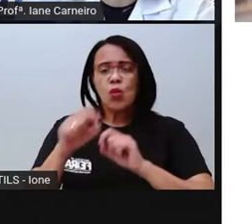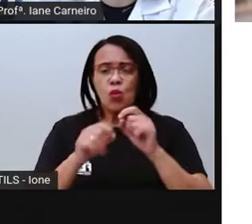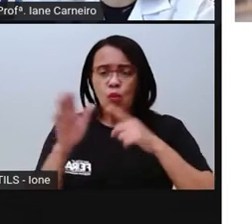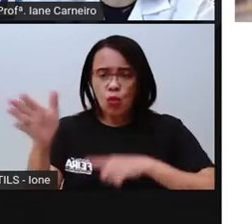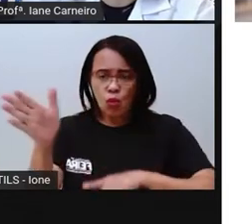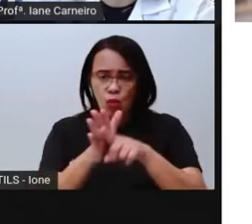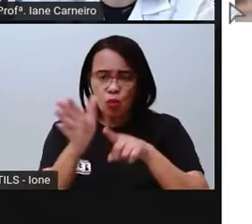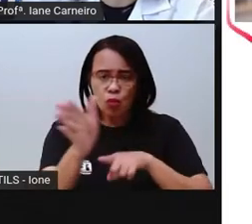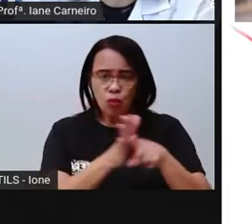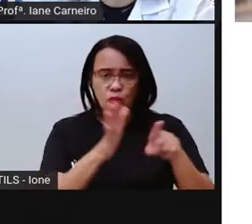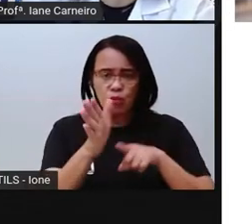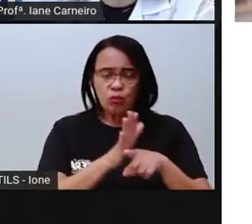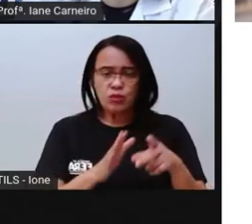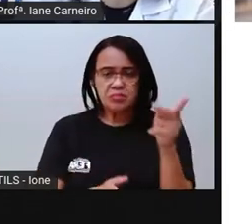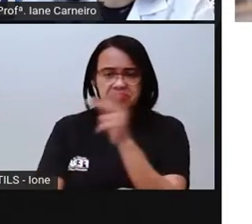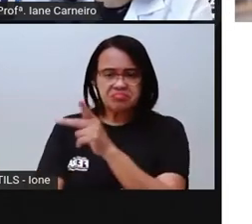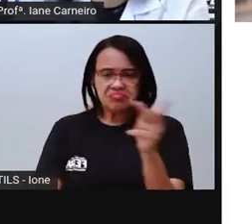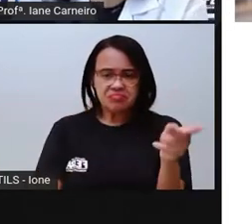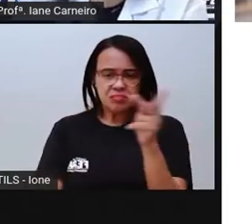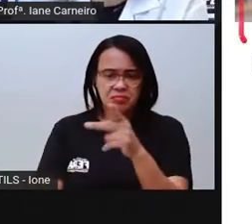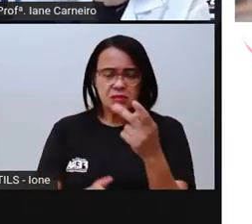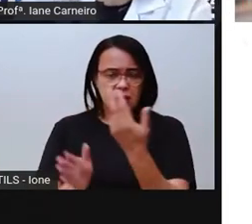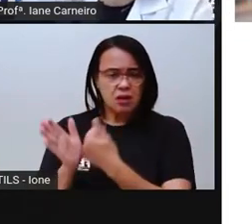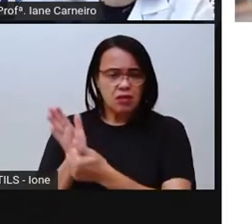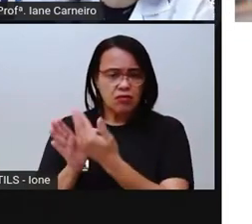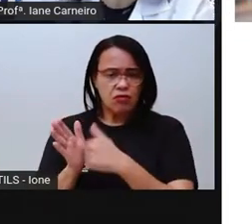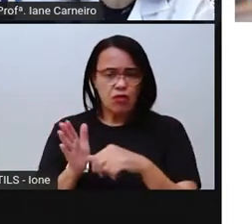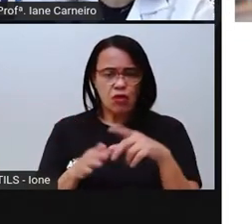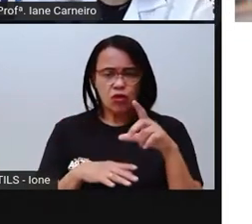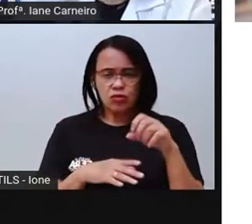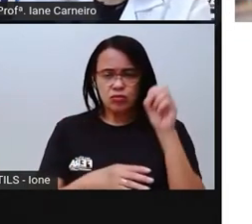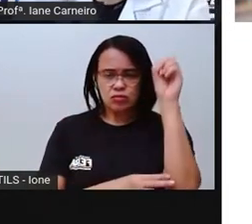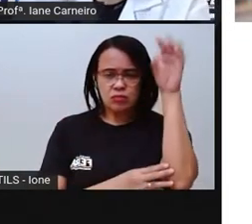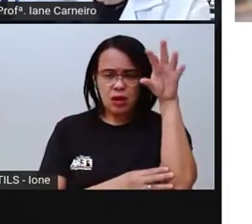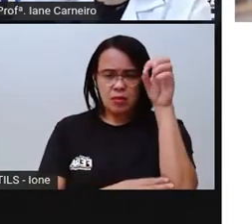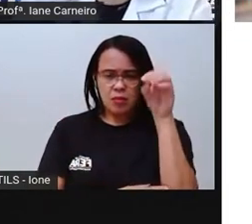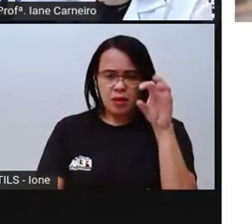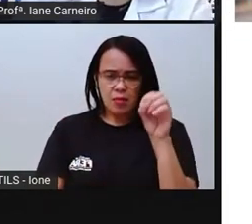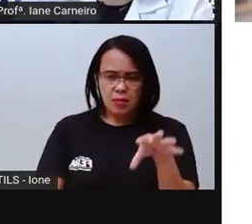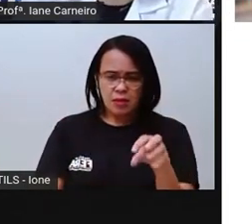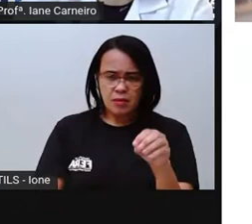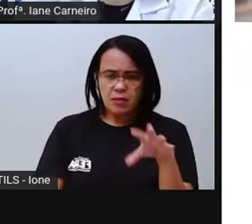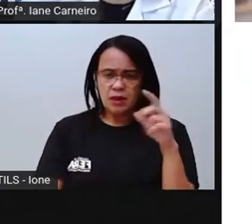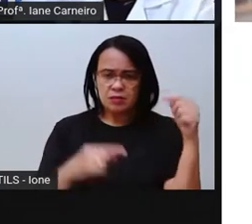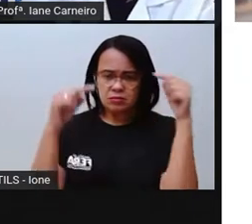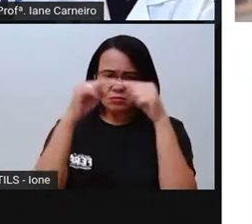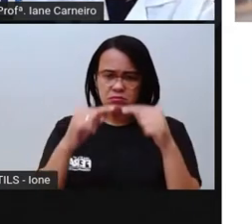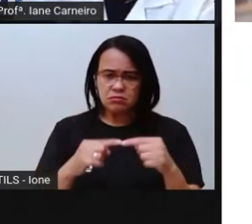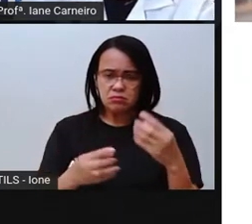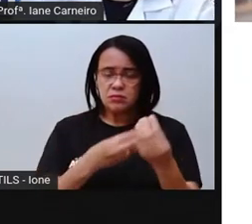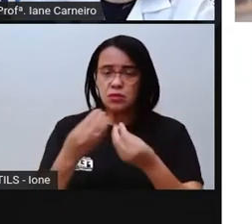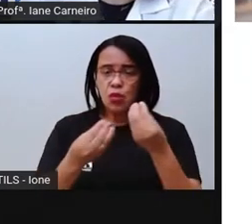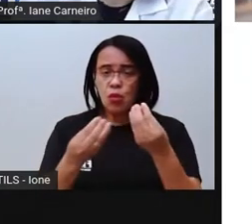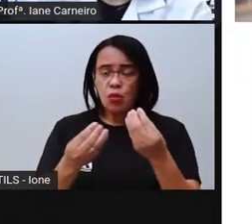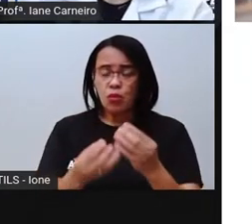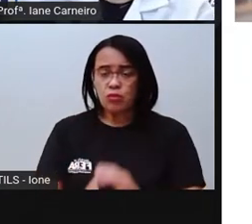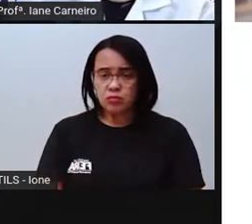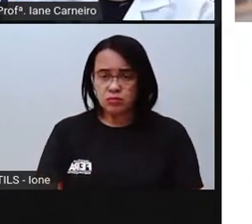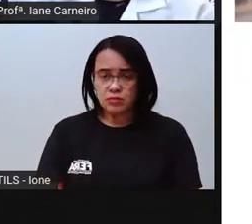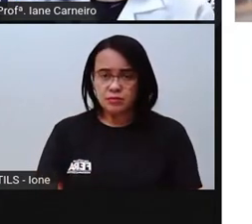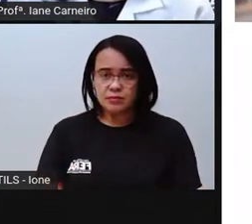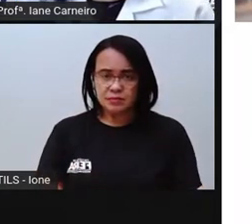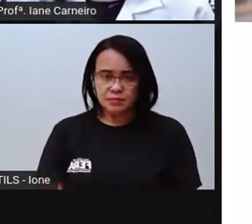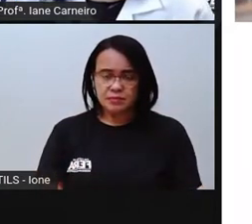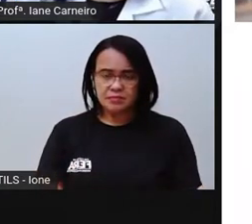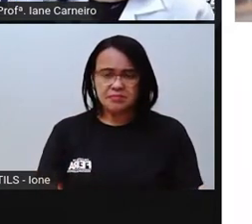na realidade, né, no nosso bairro, na nossa rua, entre o que acontece lá na história que a Pró mostrou para vocês? Elas